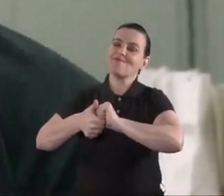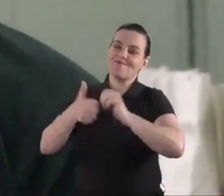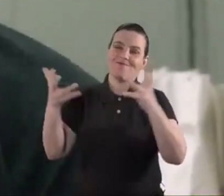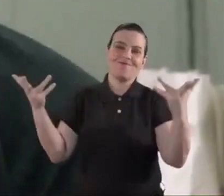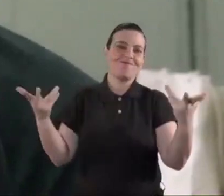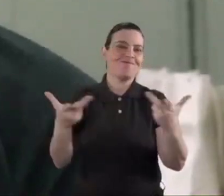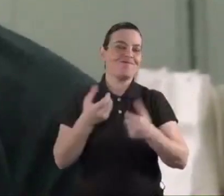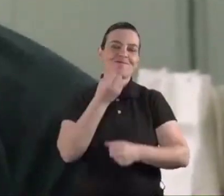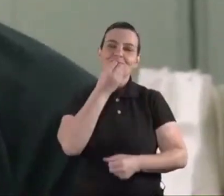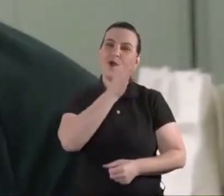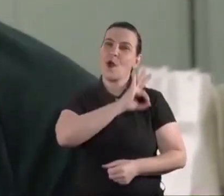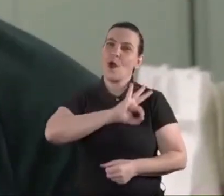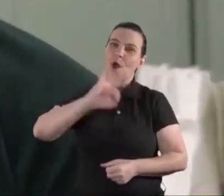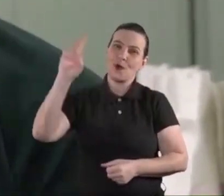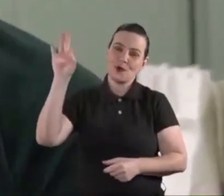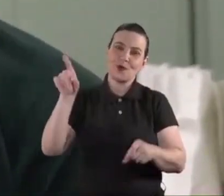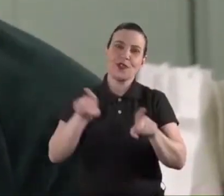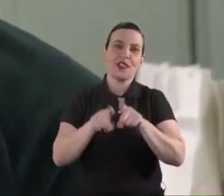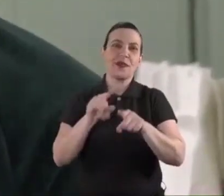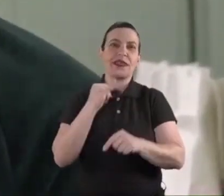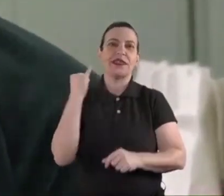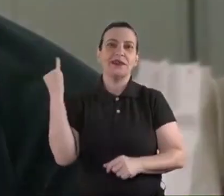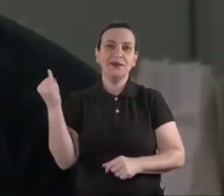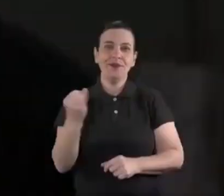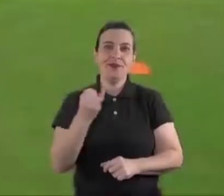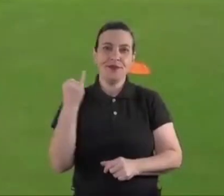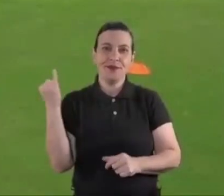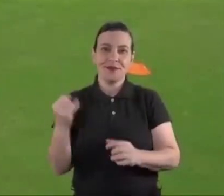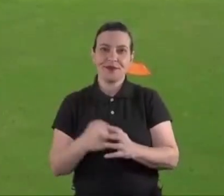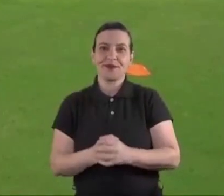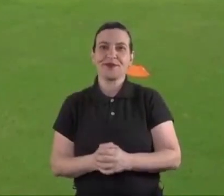muito bom uso, né? E muito importante para a gente.